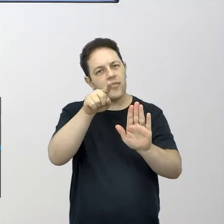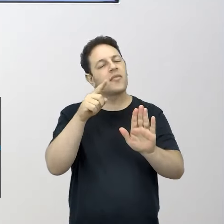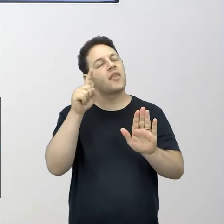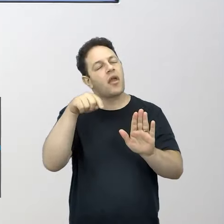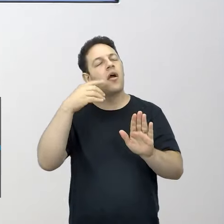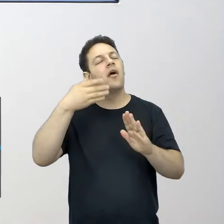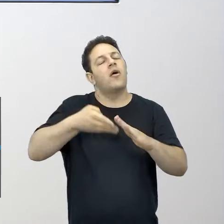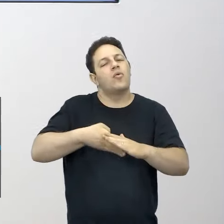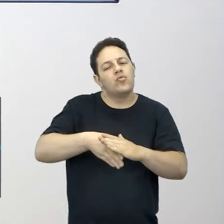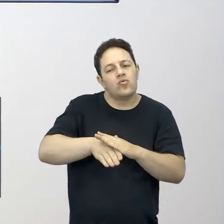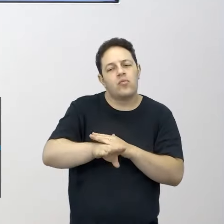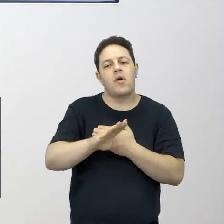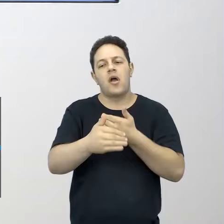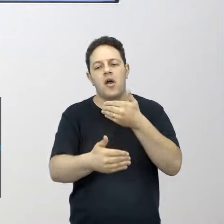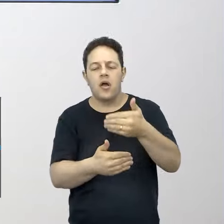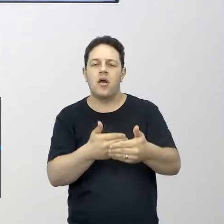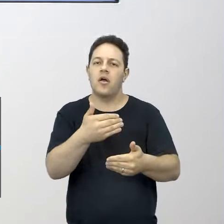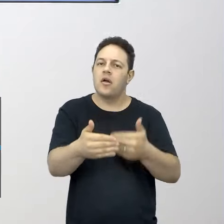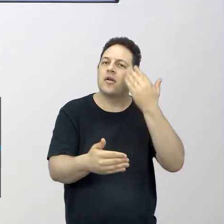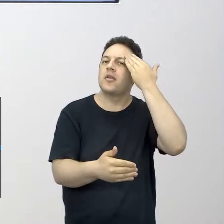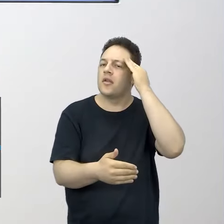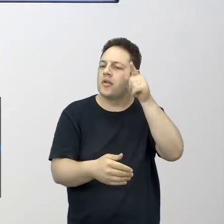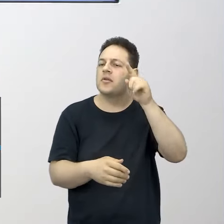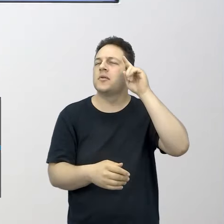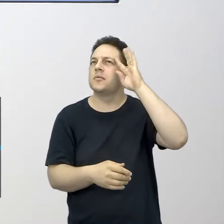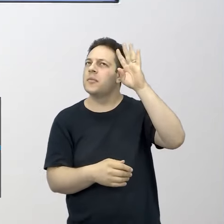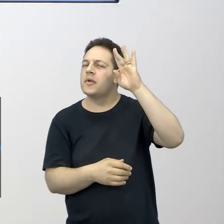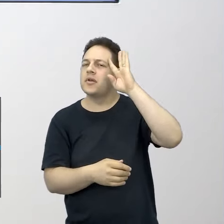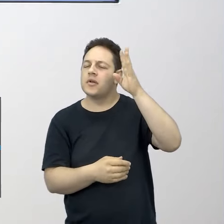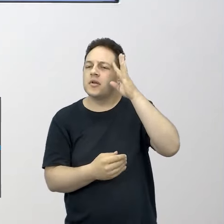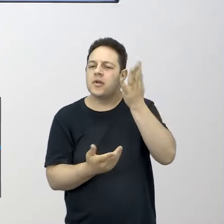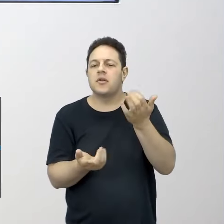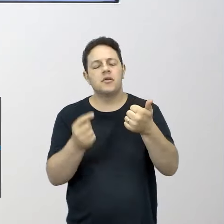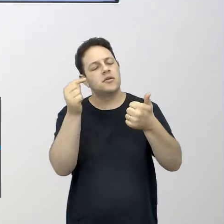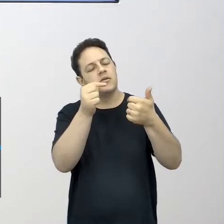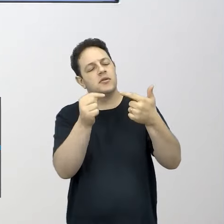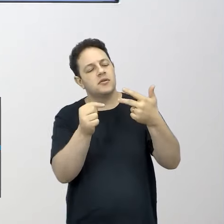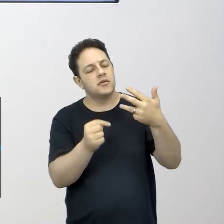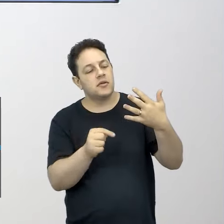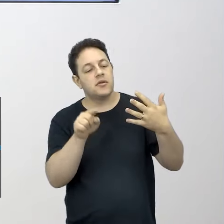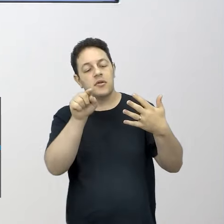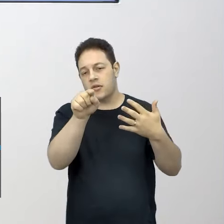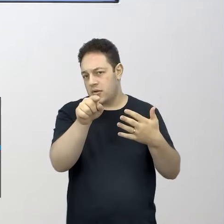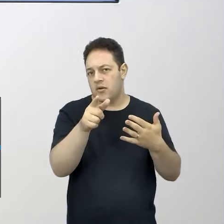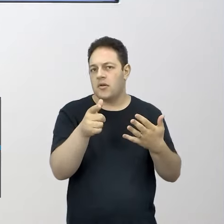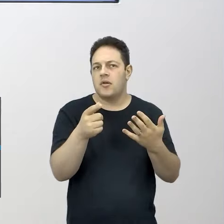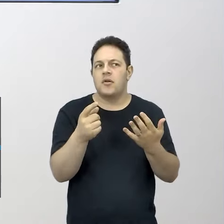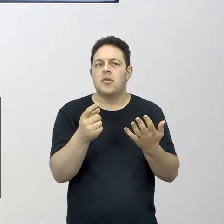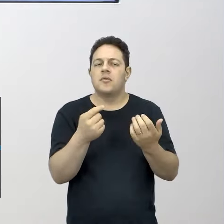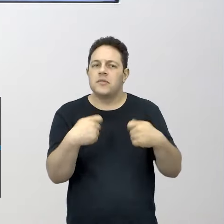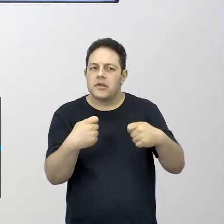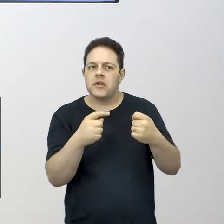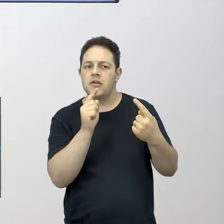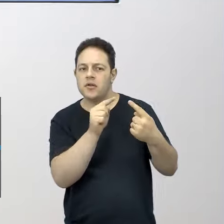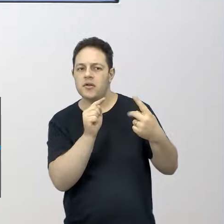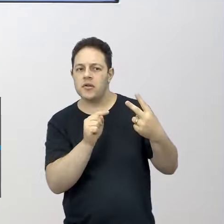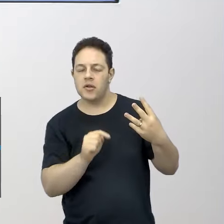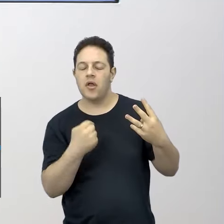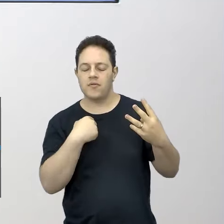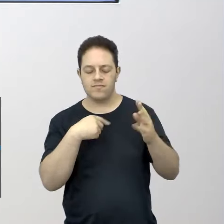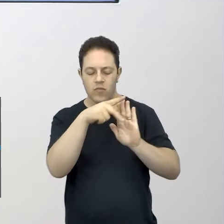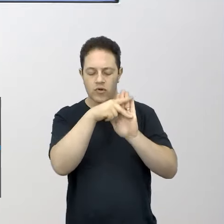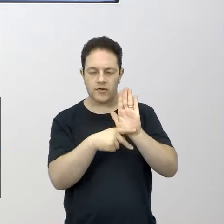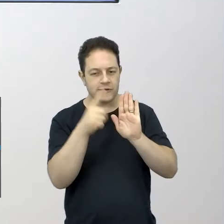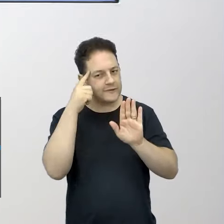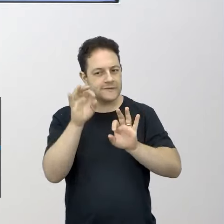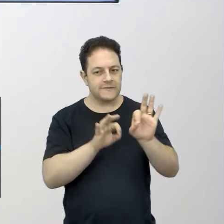com ela e pensando já em algumas problemáticas que você vai ter que enfrentar com o seu projeto